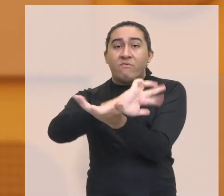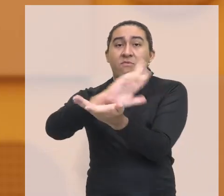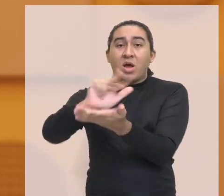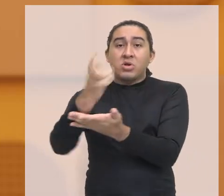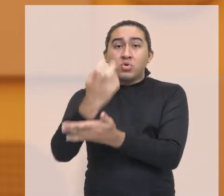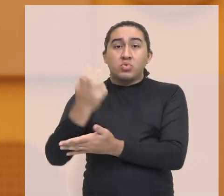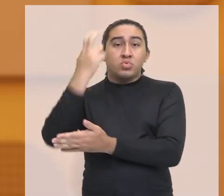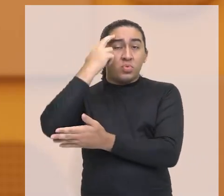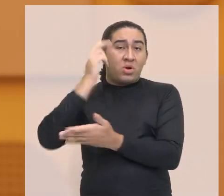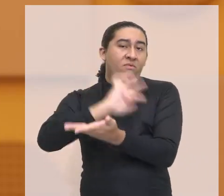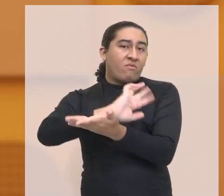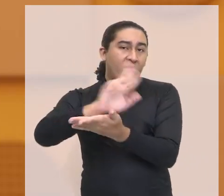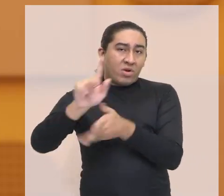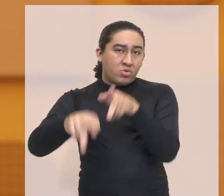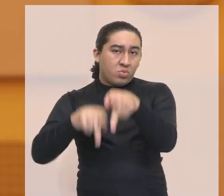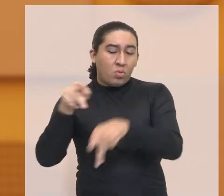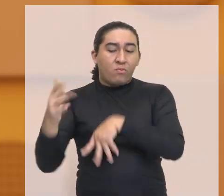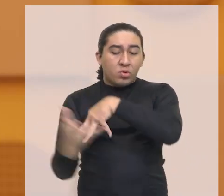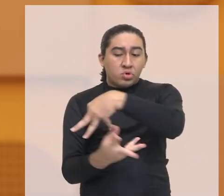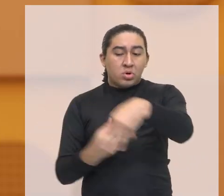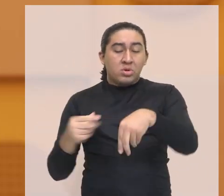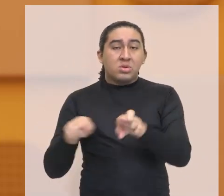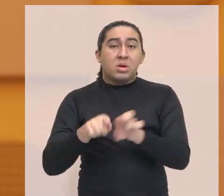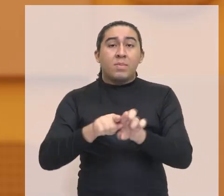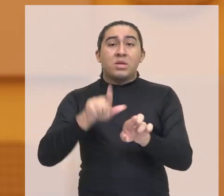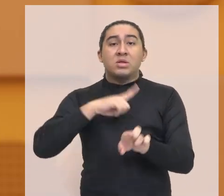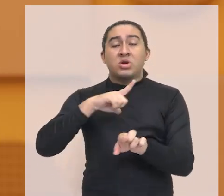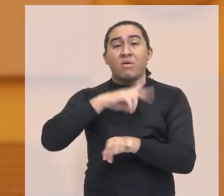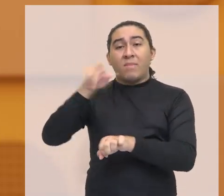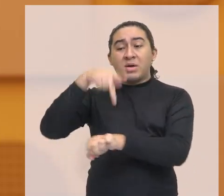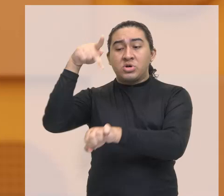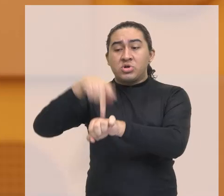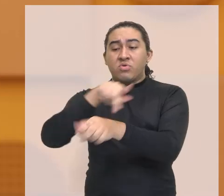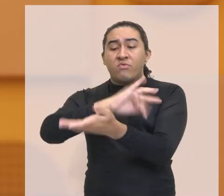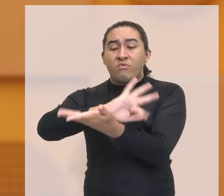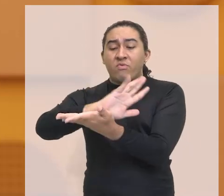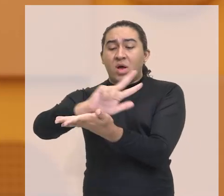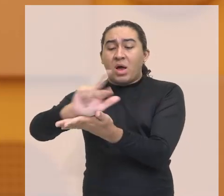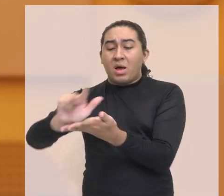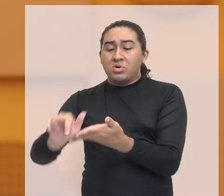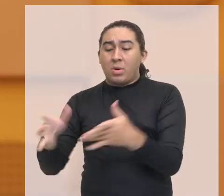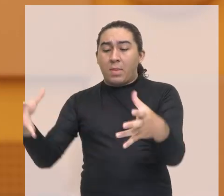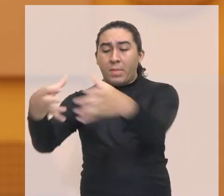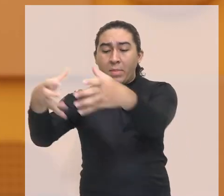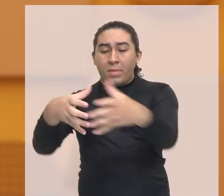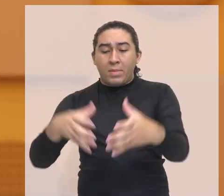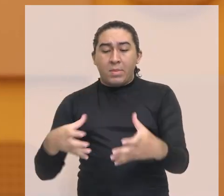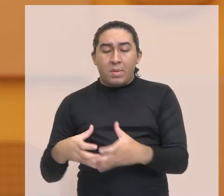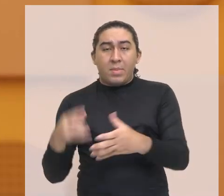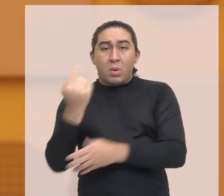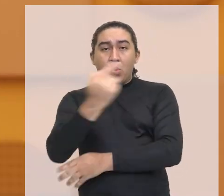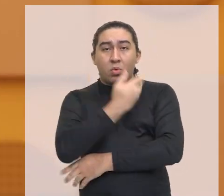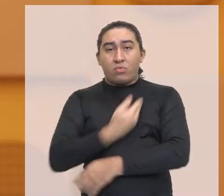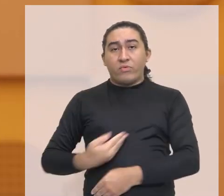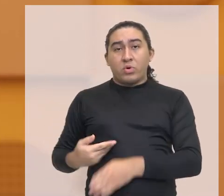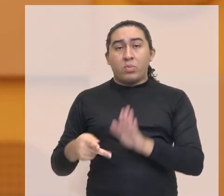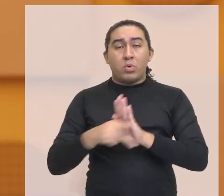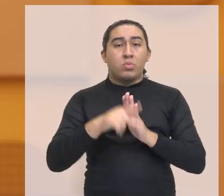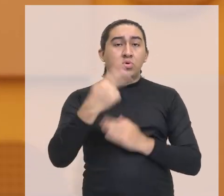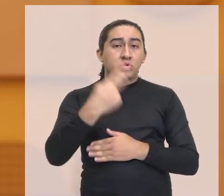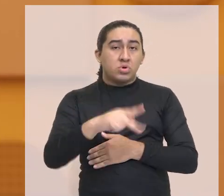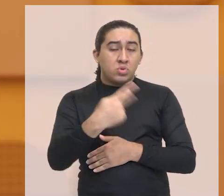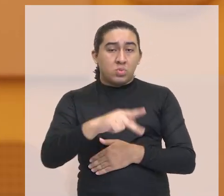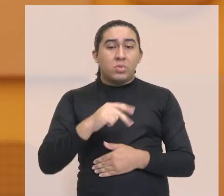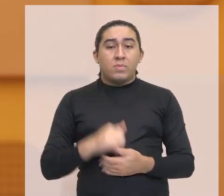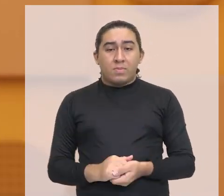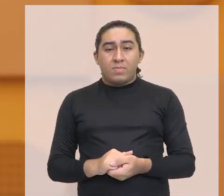De vários povos, e tinha ali várias nações aglomeradas em torno de um único governo, que no caso era o próprio